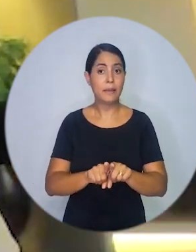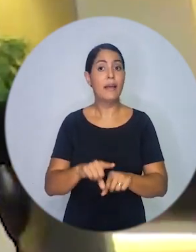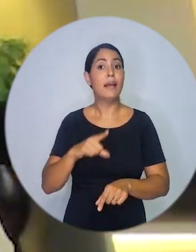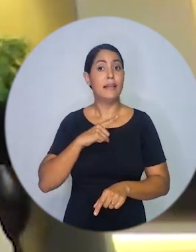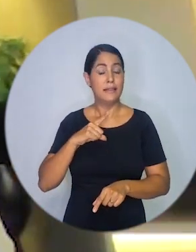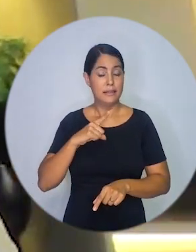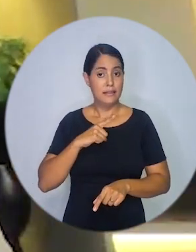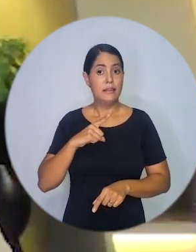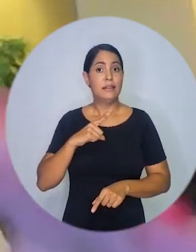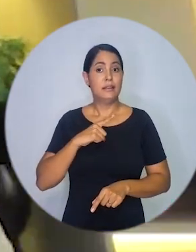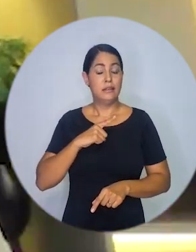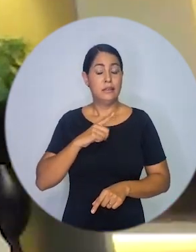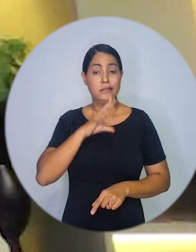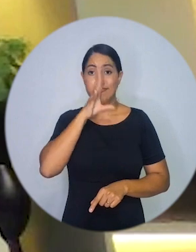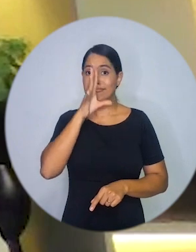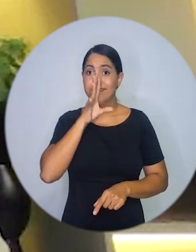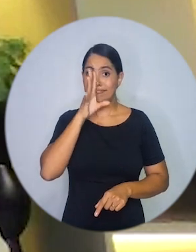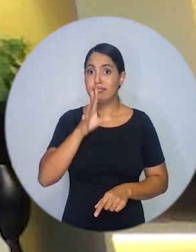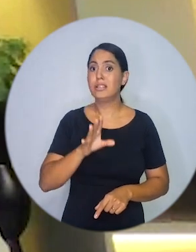aí